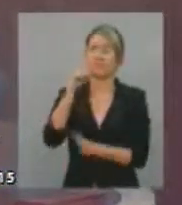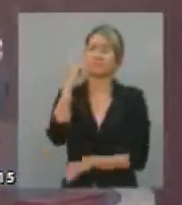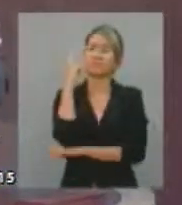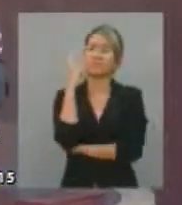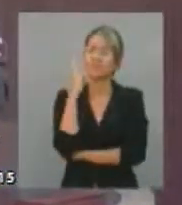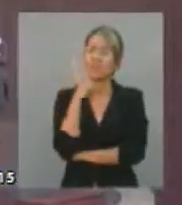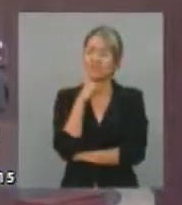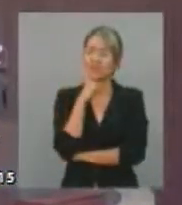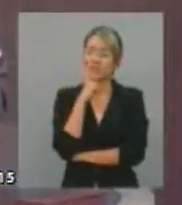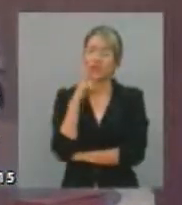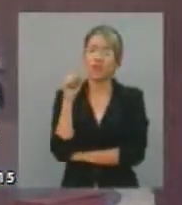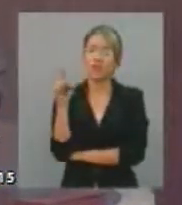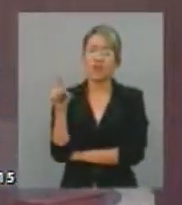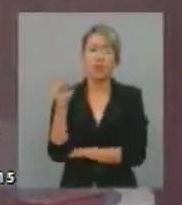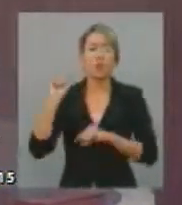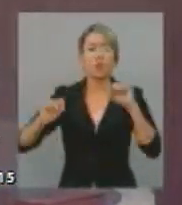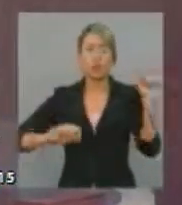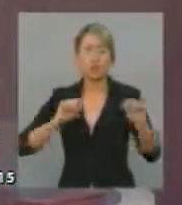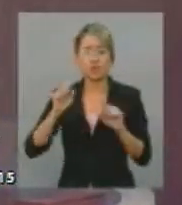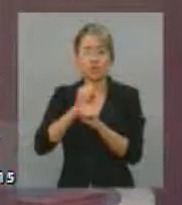não pode querer um gestor que não cumpre a lei.